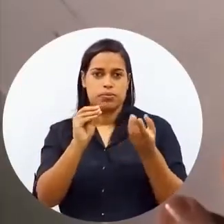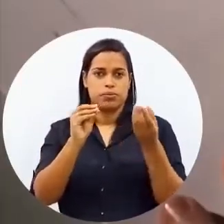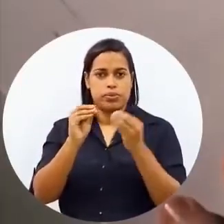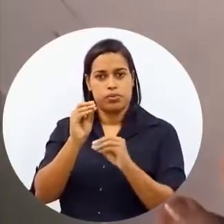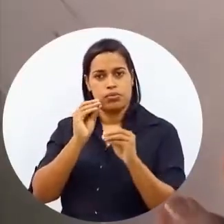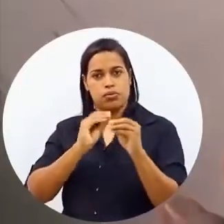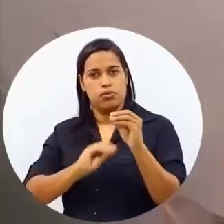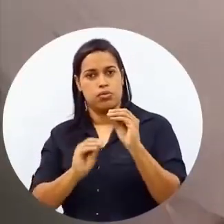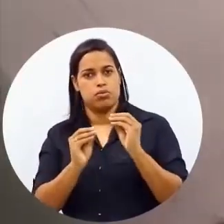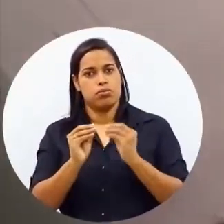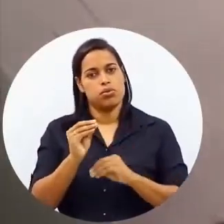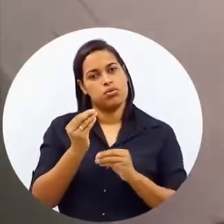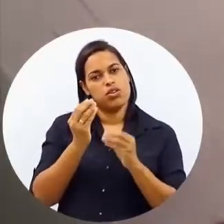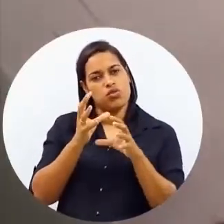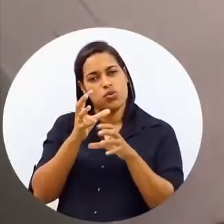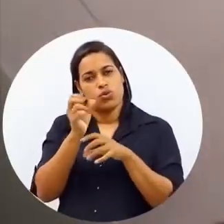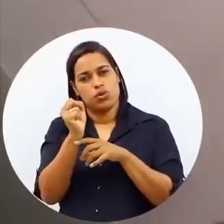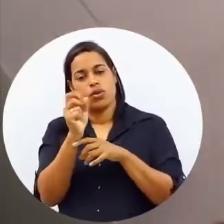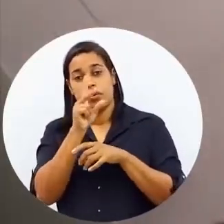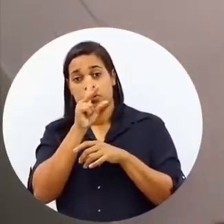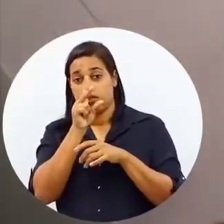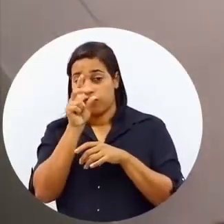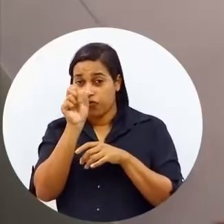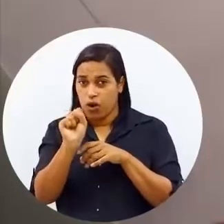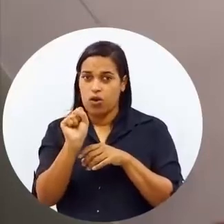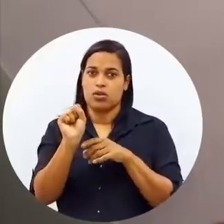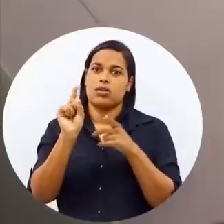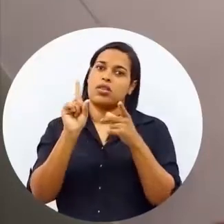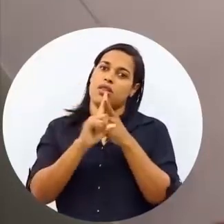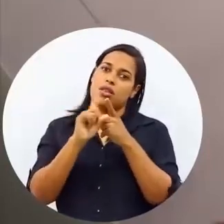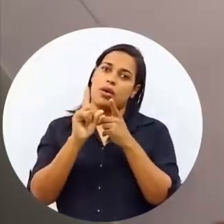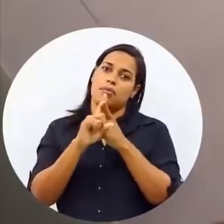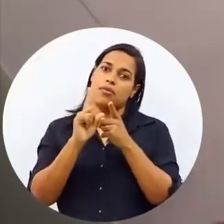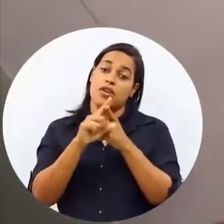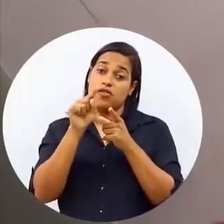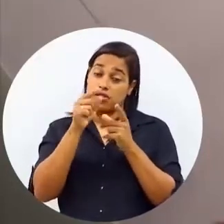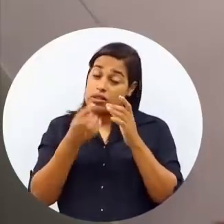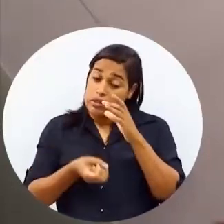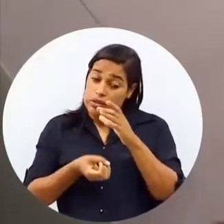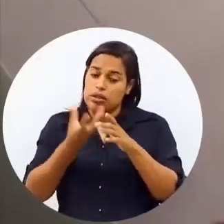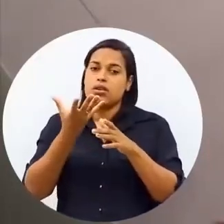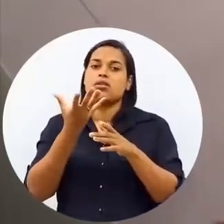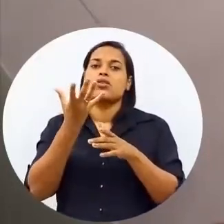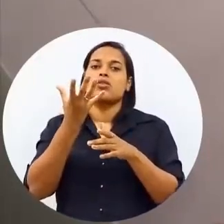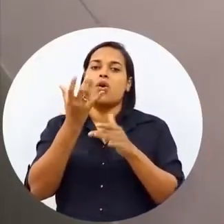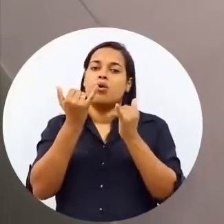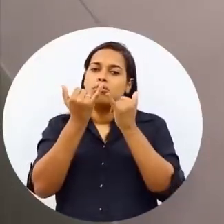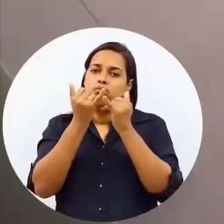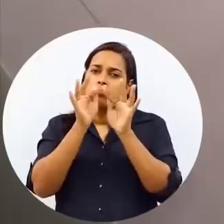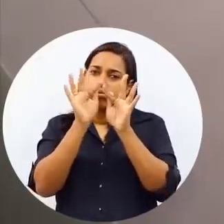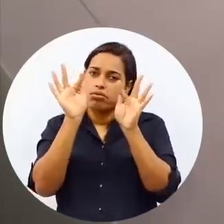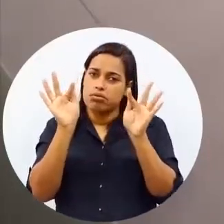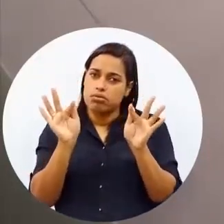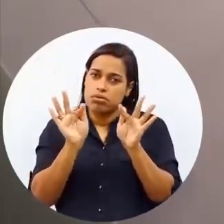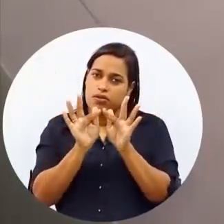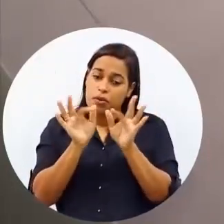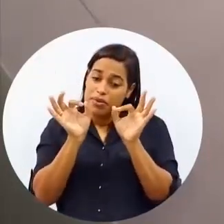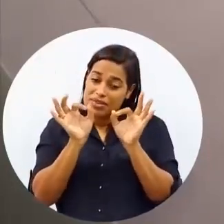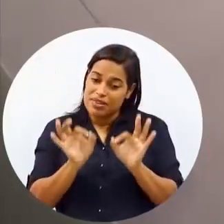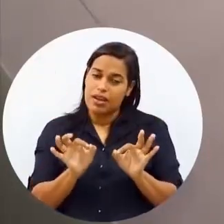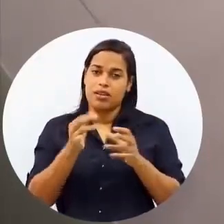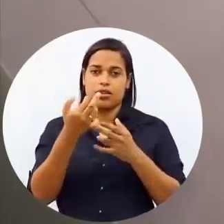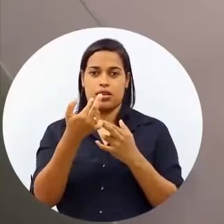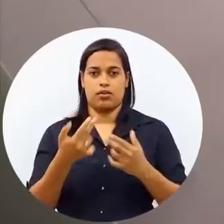escura, mais forte que a linha estrutural reta que você criou a princípio, dando a forma exata do